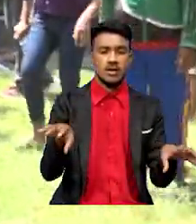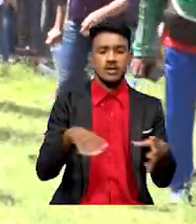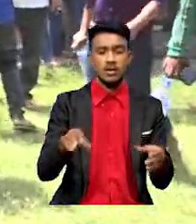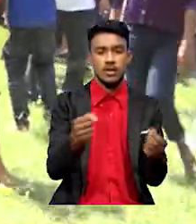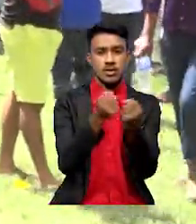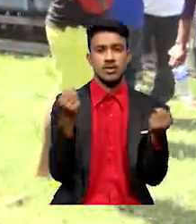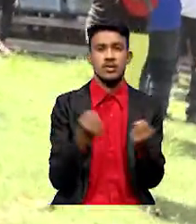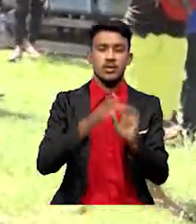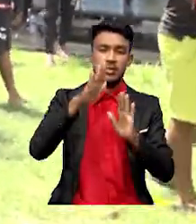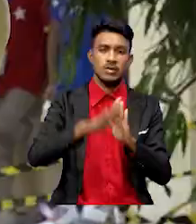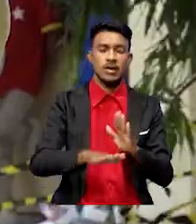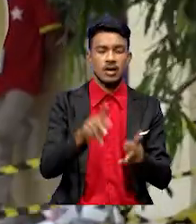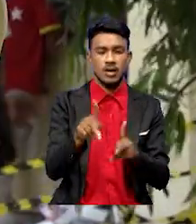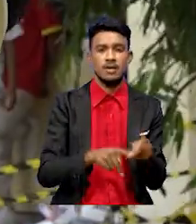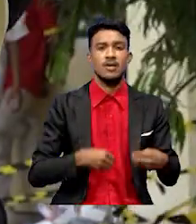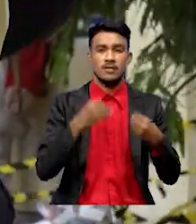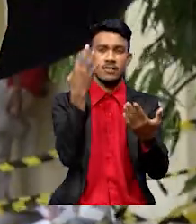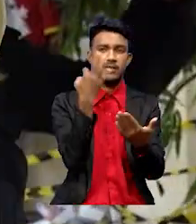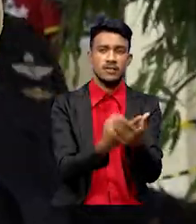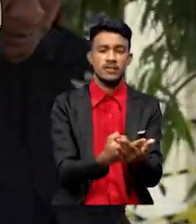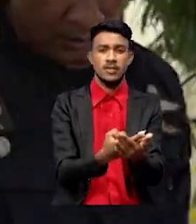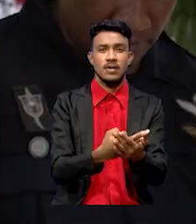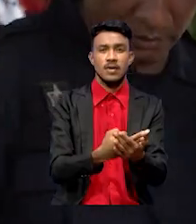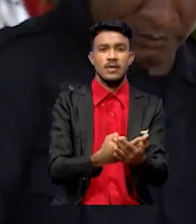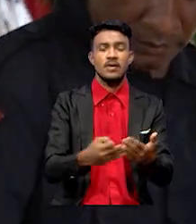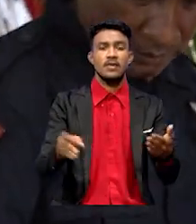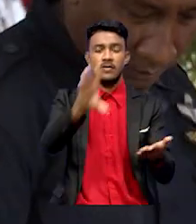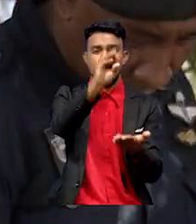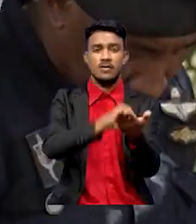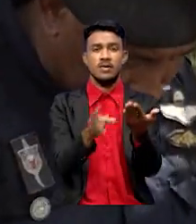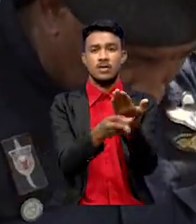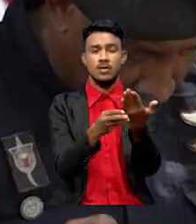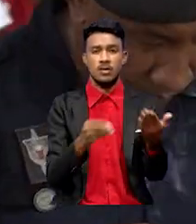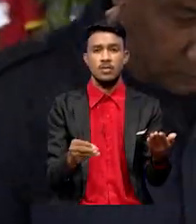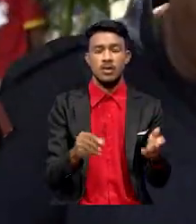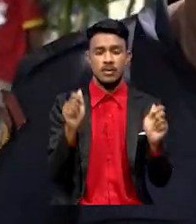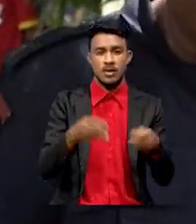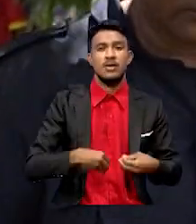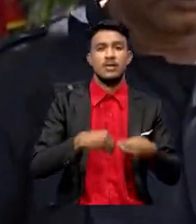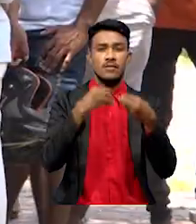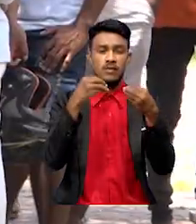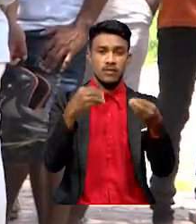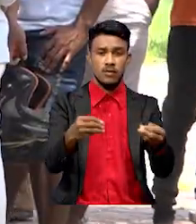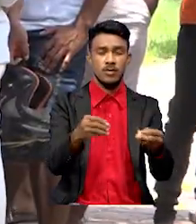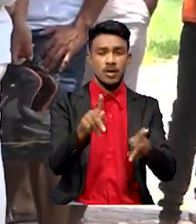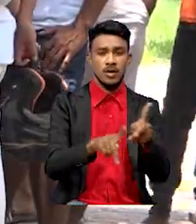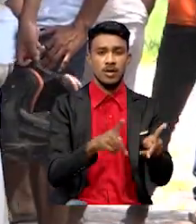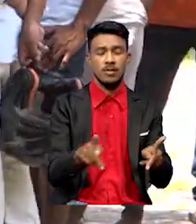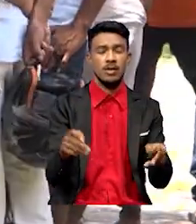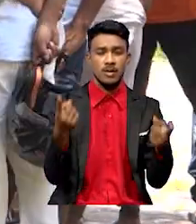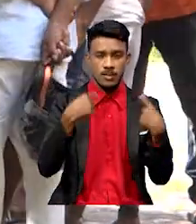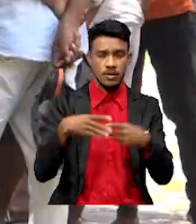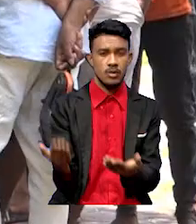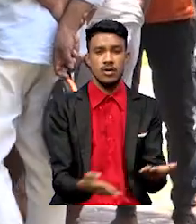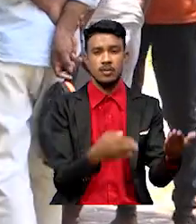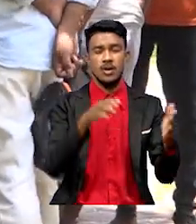tem que aseio sanrasik hori fotocopia formato husia staininian hori bela entrega ba autoridade local hafoin lori ba resista iha